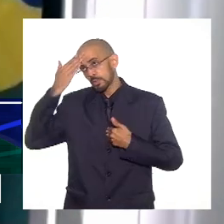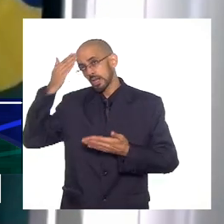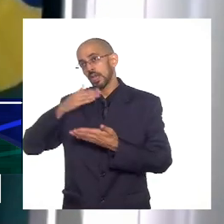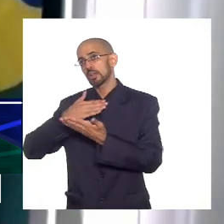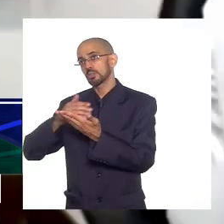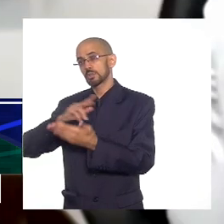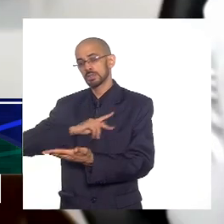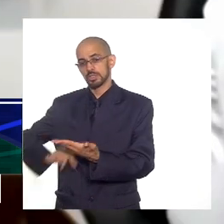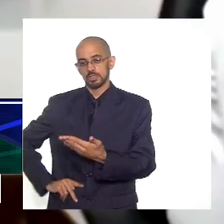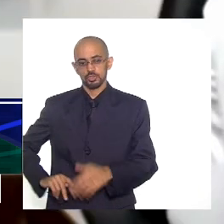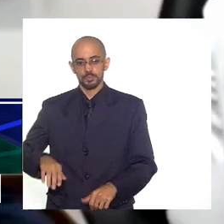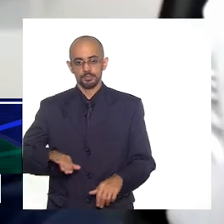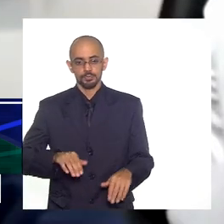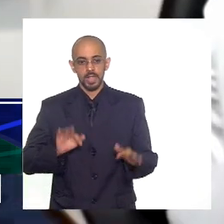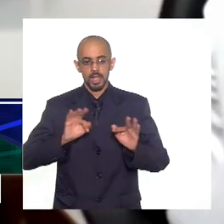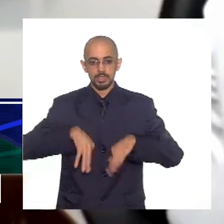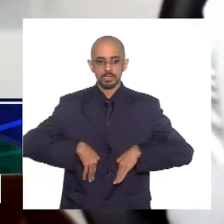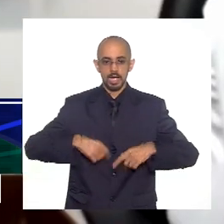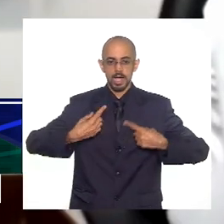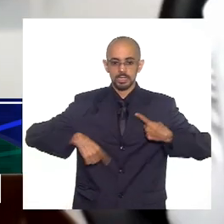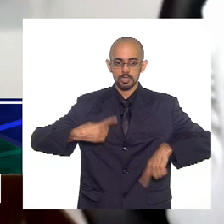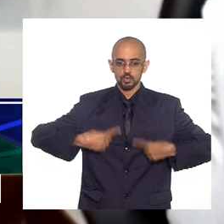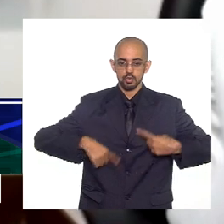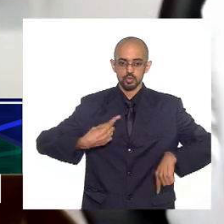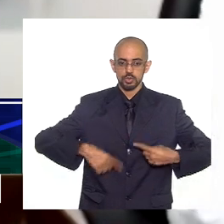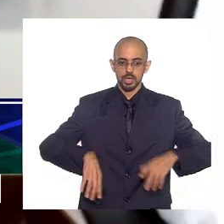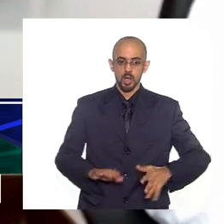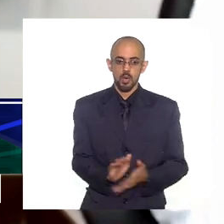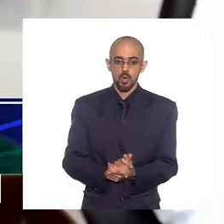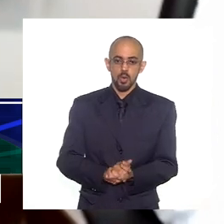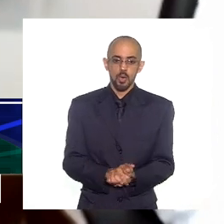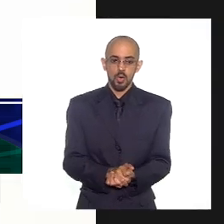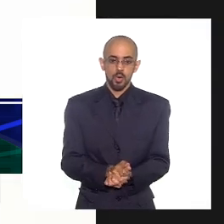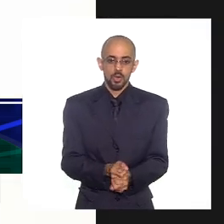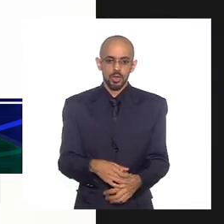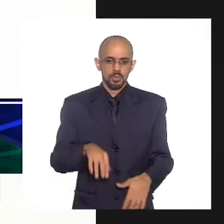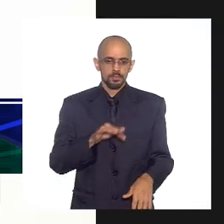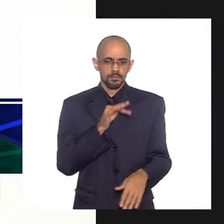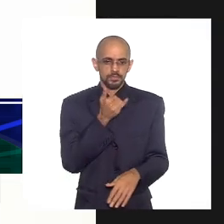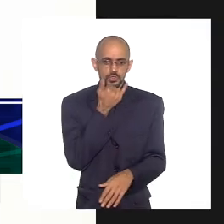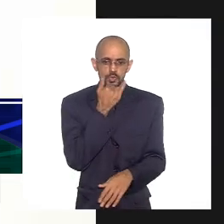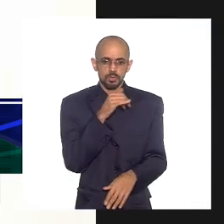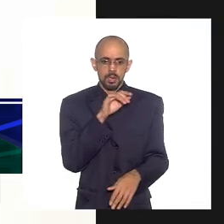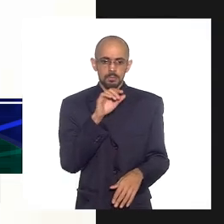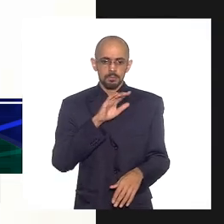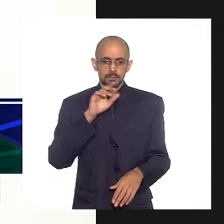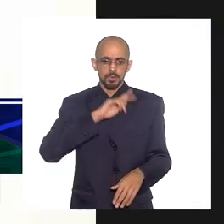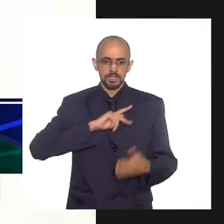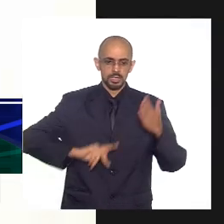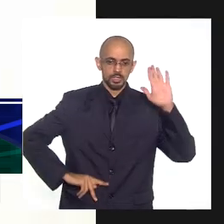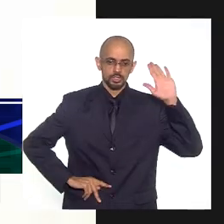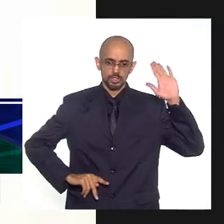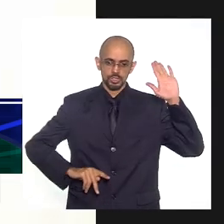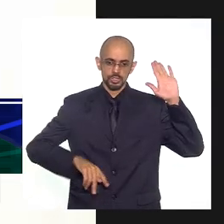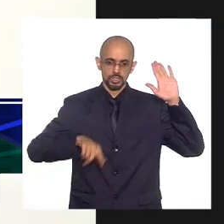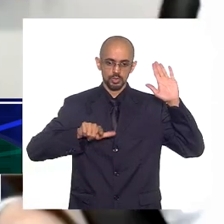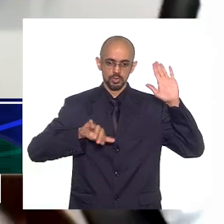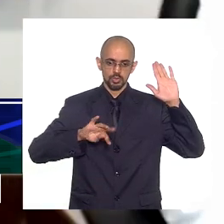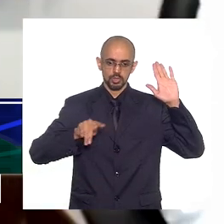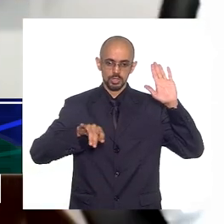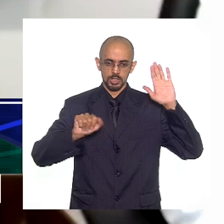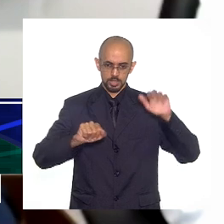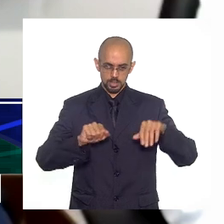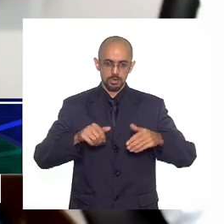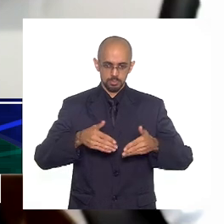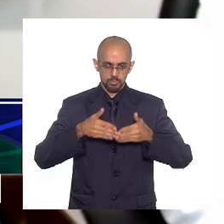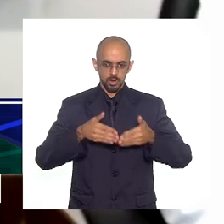Não havendo quem queira discutir, encerrada a discussão, apresento proposta civil 10. Presidente. 10 emendas. Deputada Lucinha, por